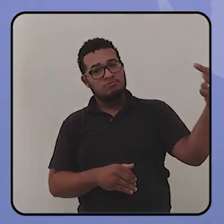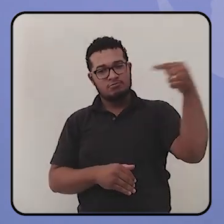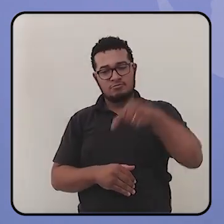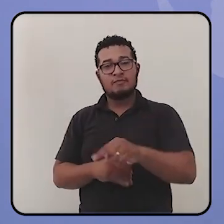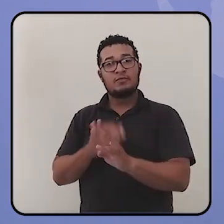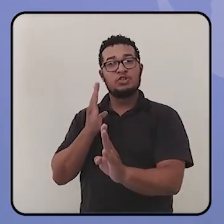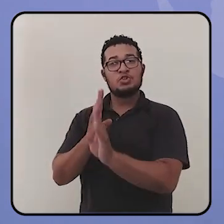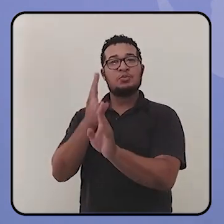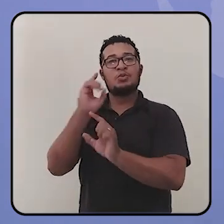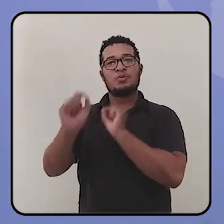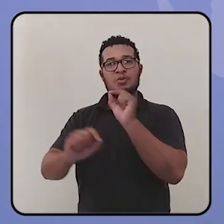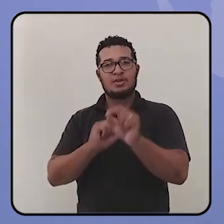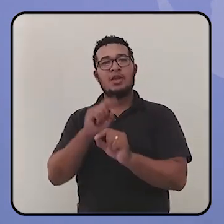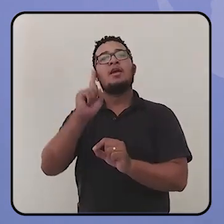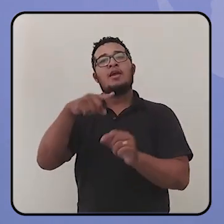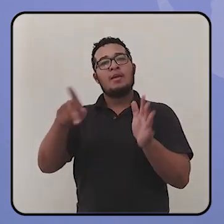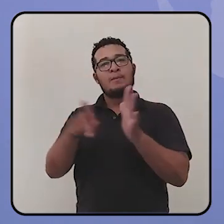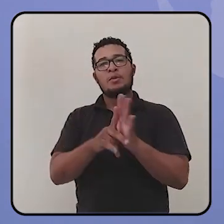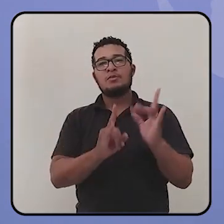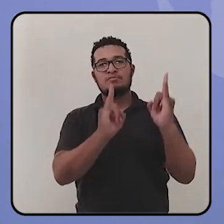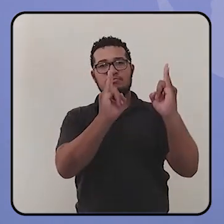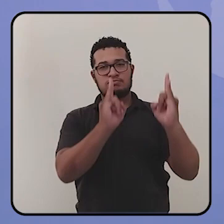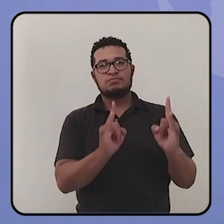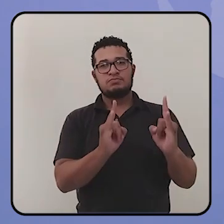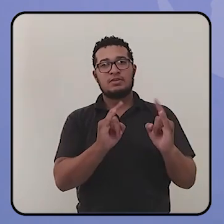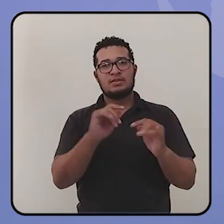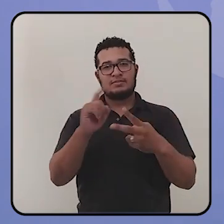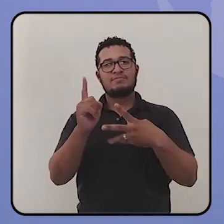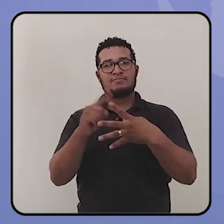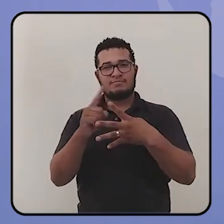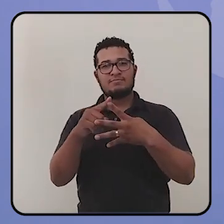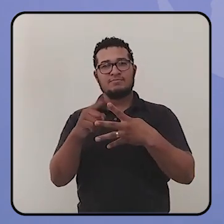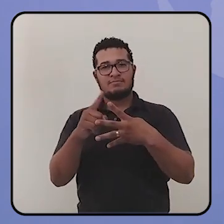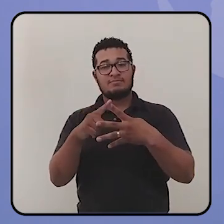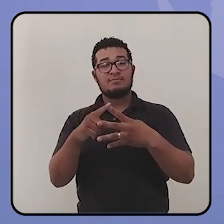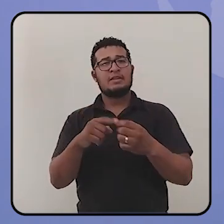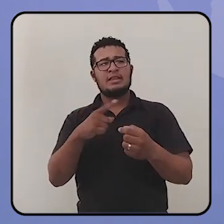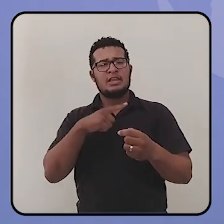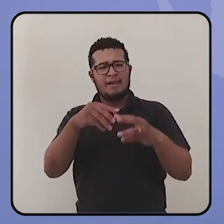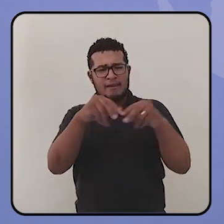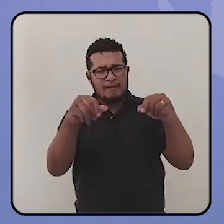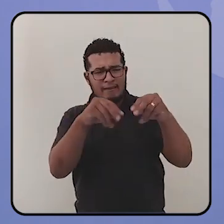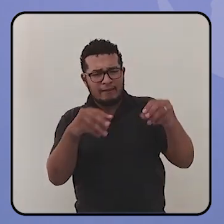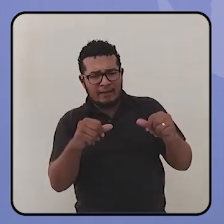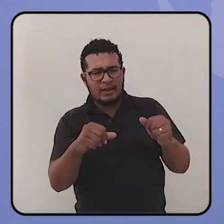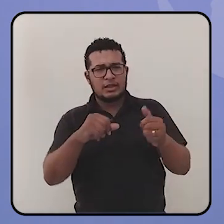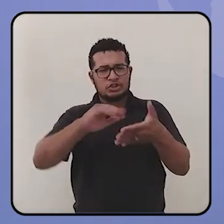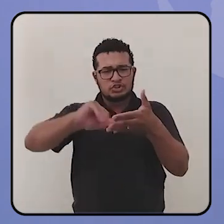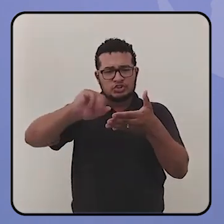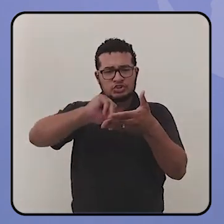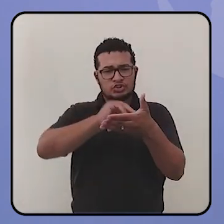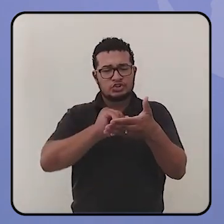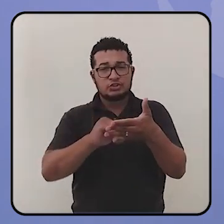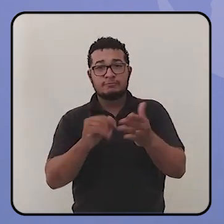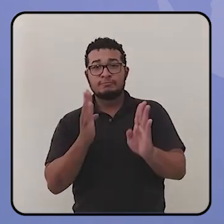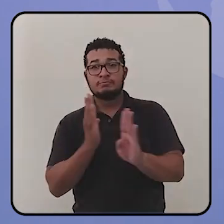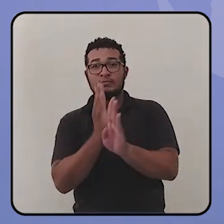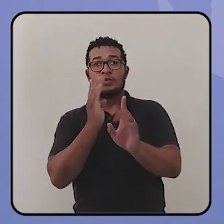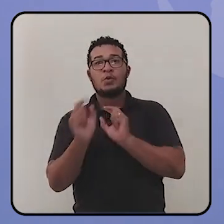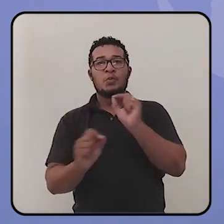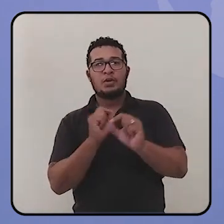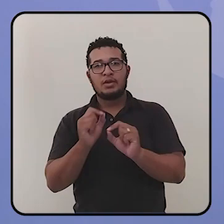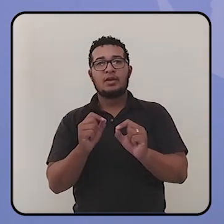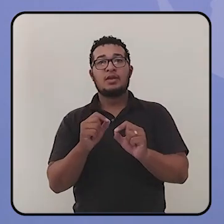eles descobriram uma urna funerária da fase Aratu, cheio de areia por dentro. Eles tiraram a areia e acabou